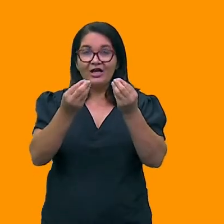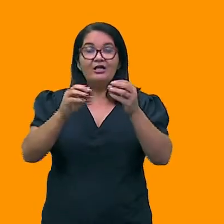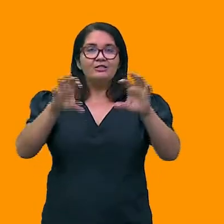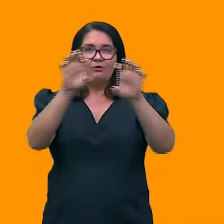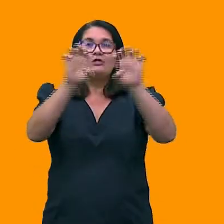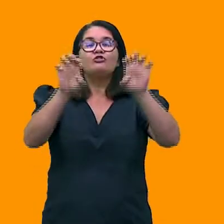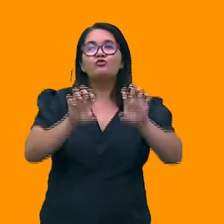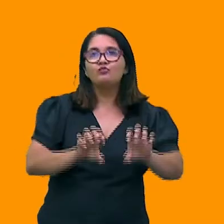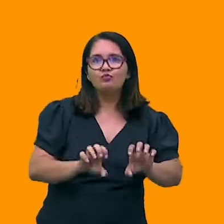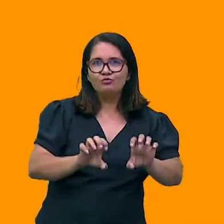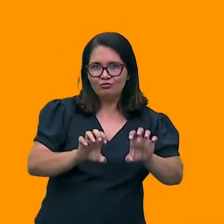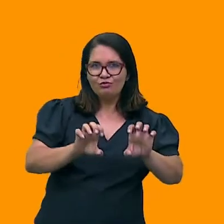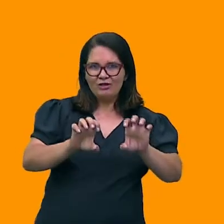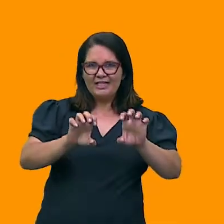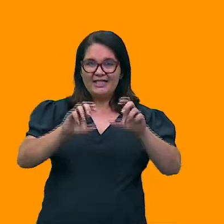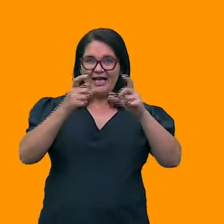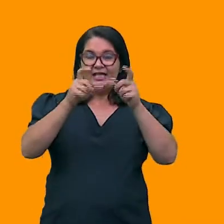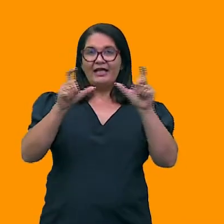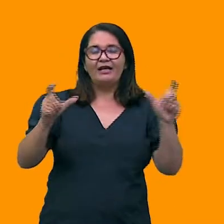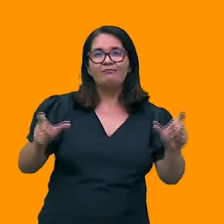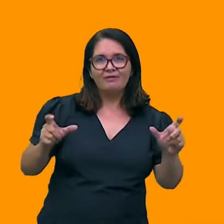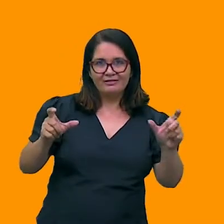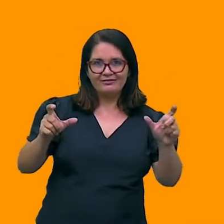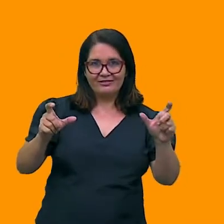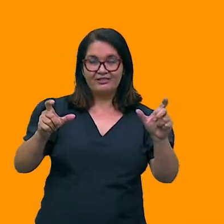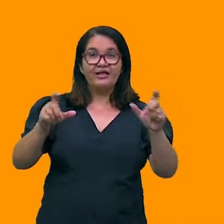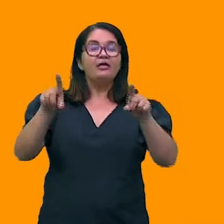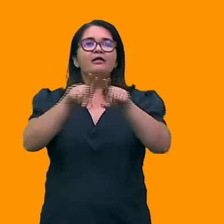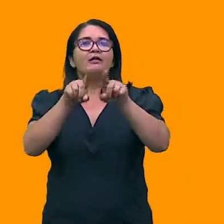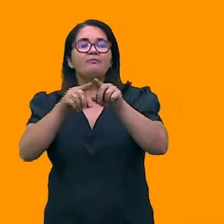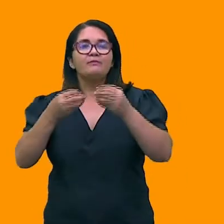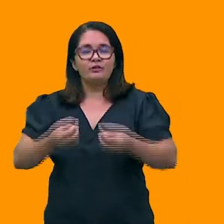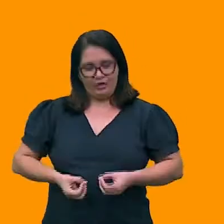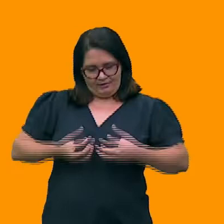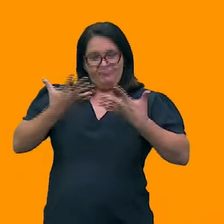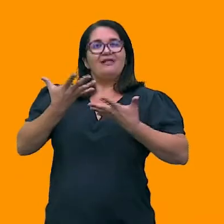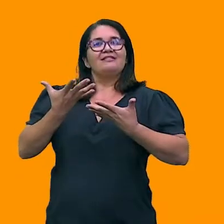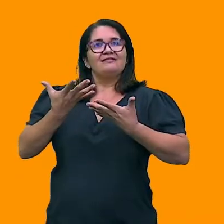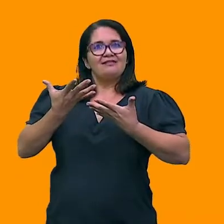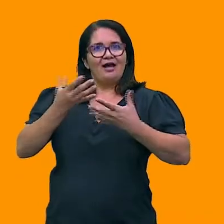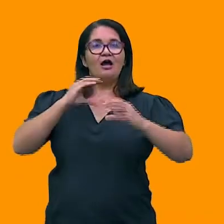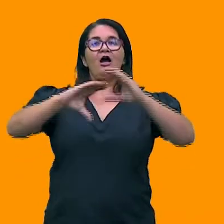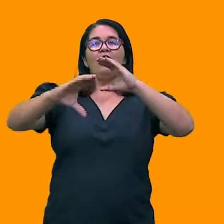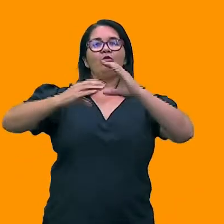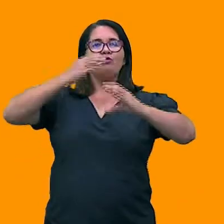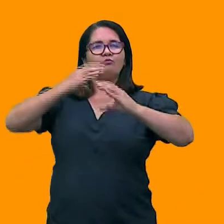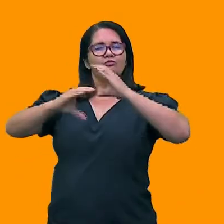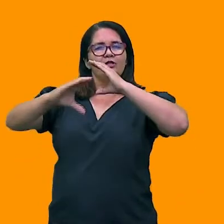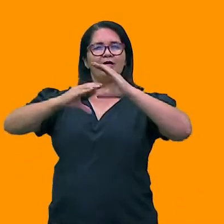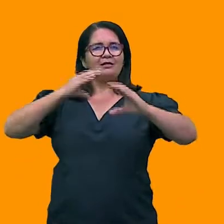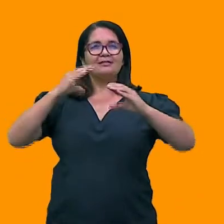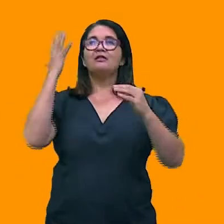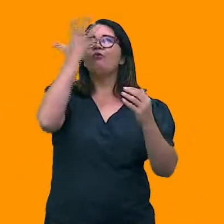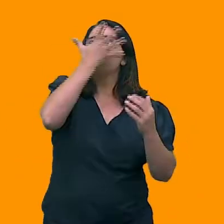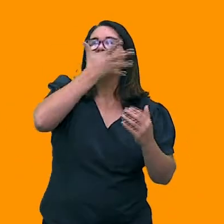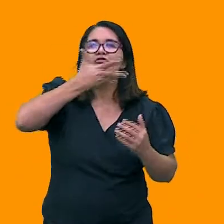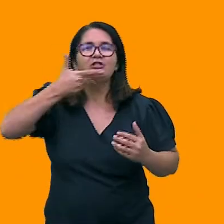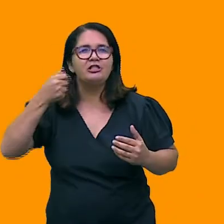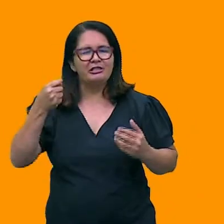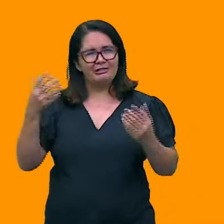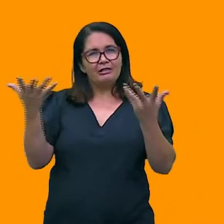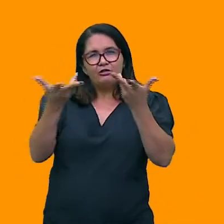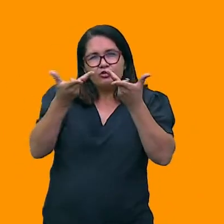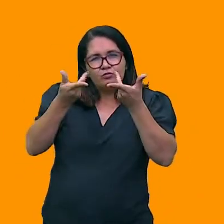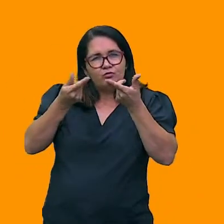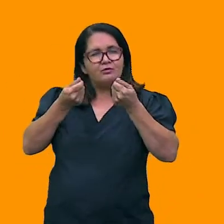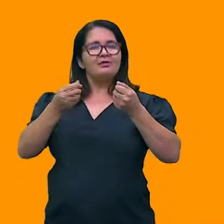estilísticos usados para dar maior ênfase à comunicação e torná-la mais bonita. Pois